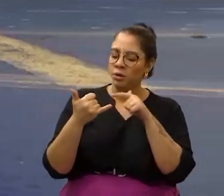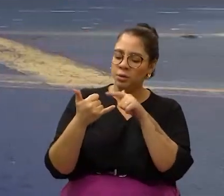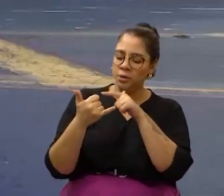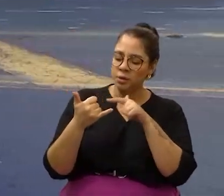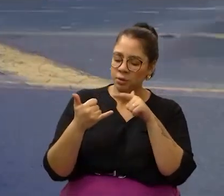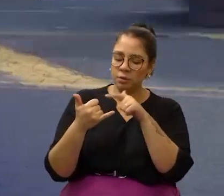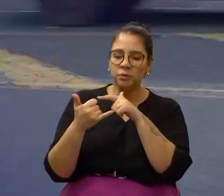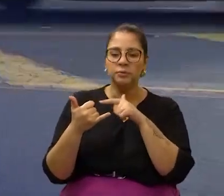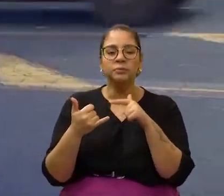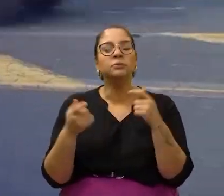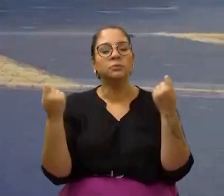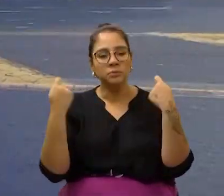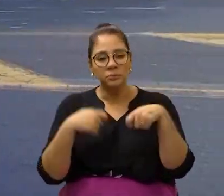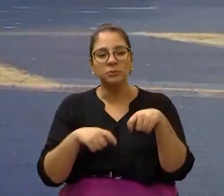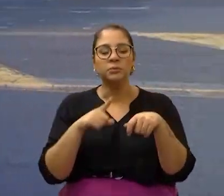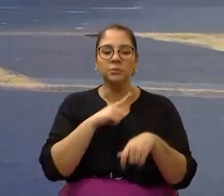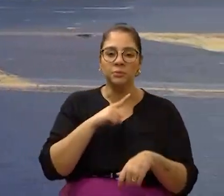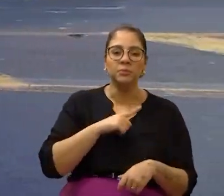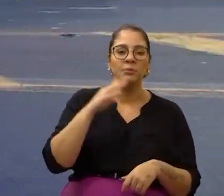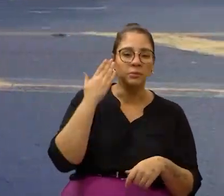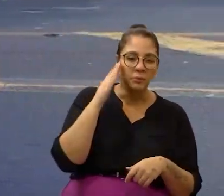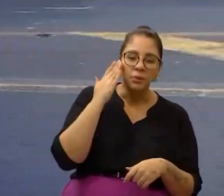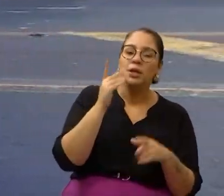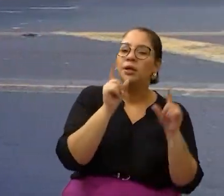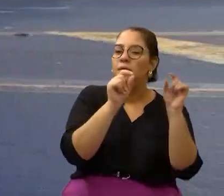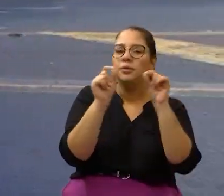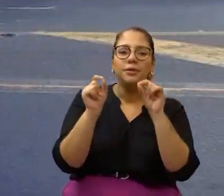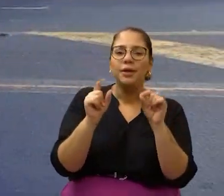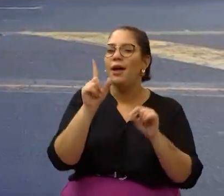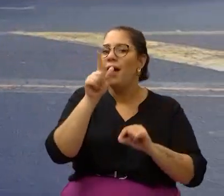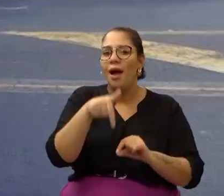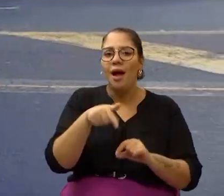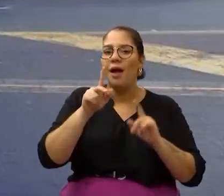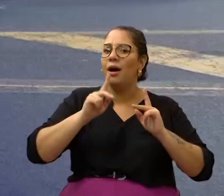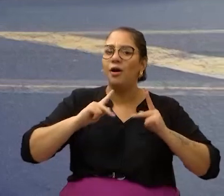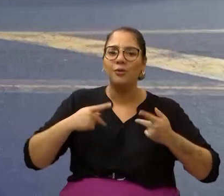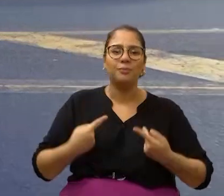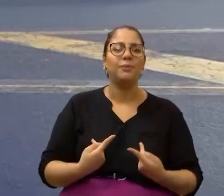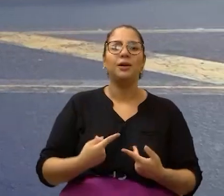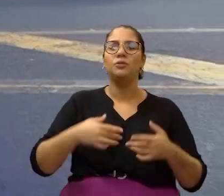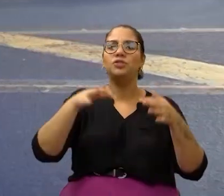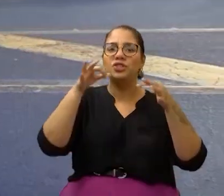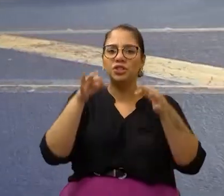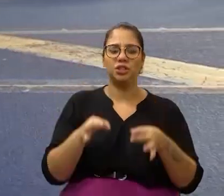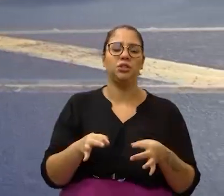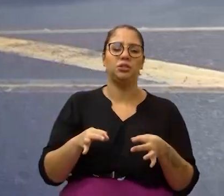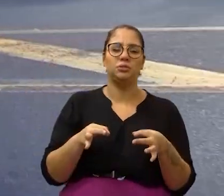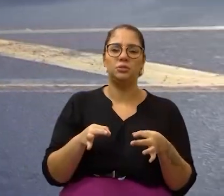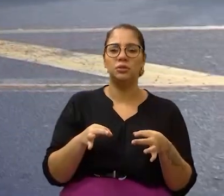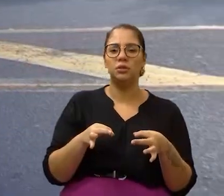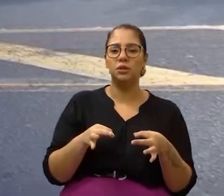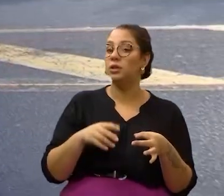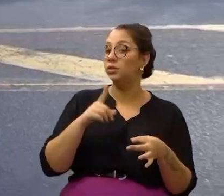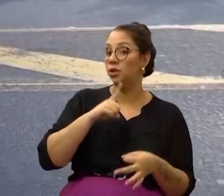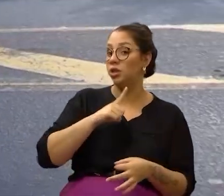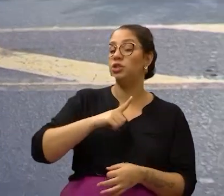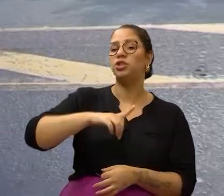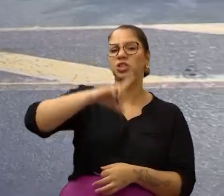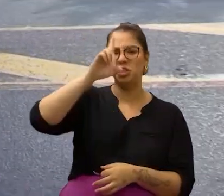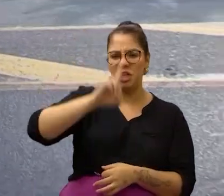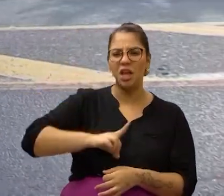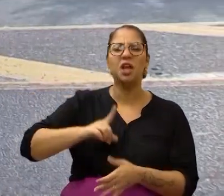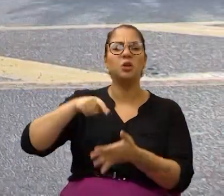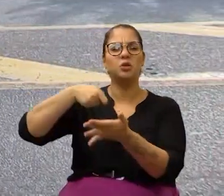Ele é capaz de entender que ele é um ser humano digno, tá? De direitos,